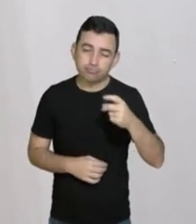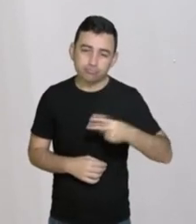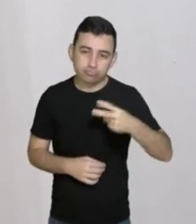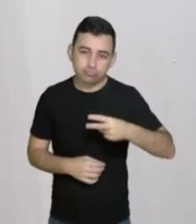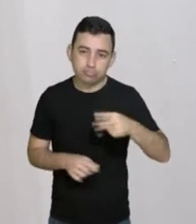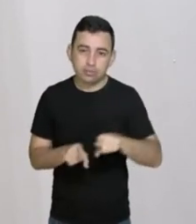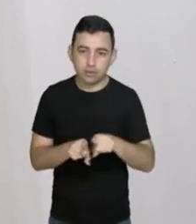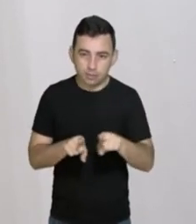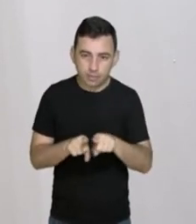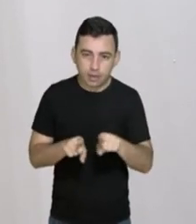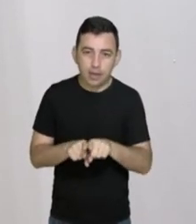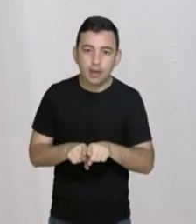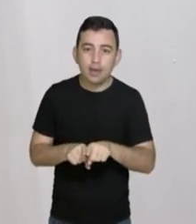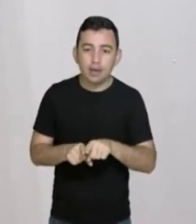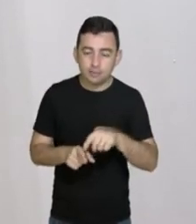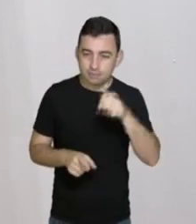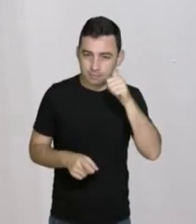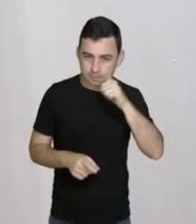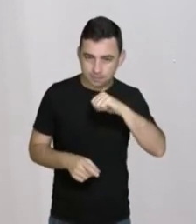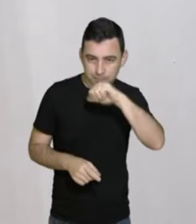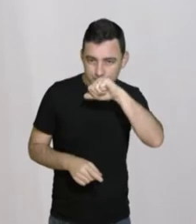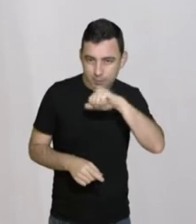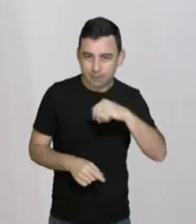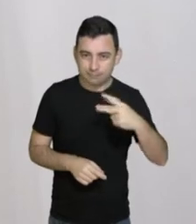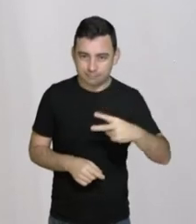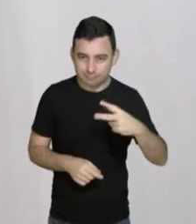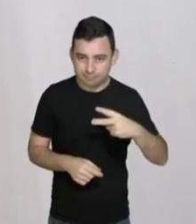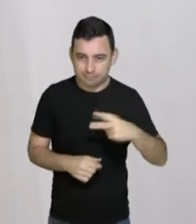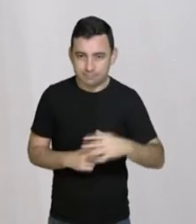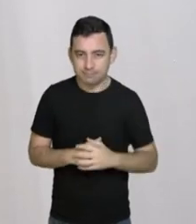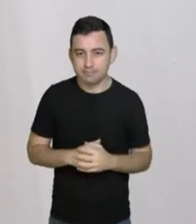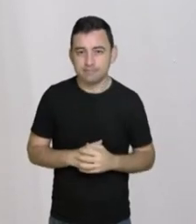Clésio, e a madrinha Janete, que estão presentes.